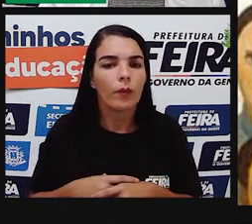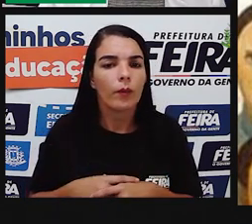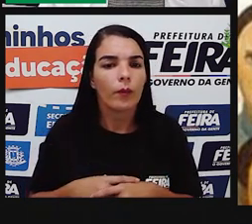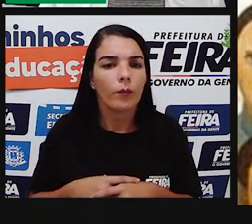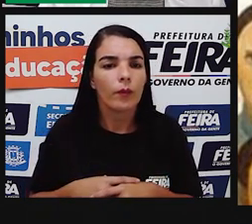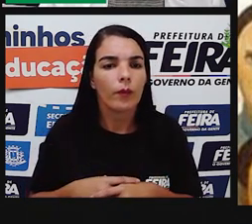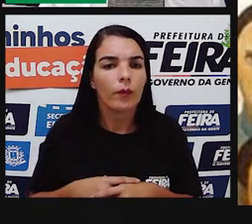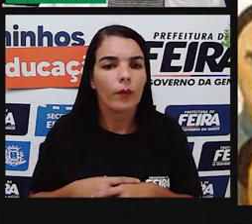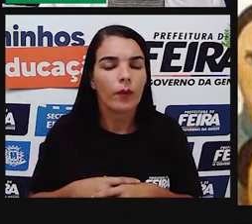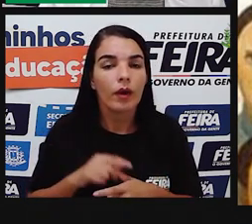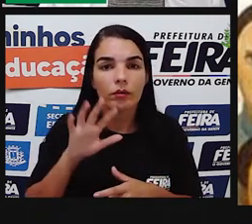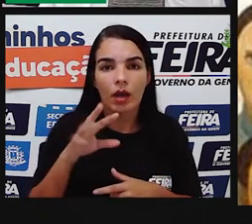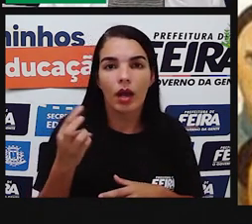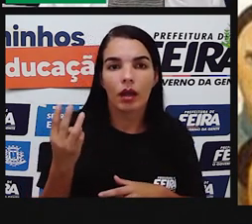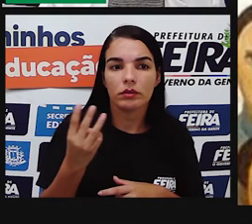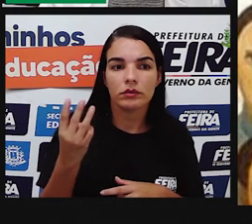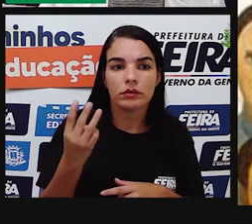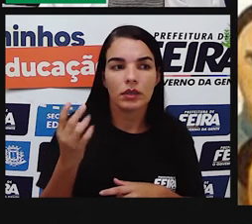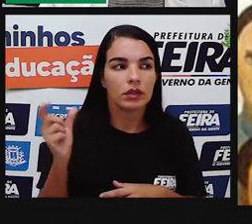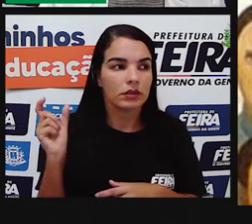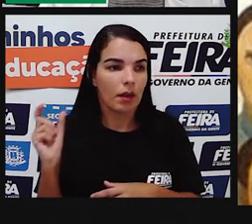três expressões que acabamos de falar,